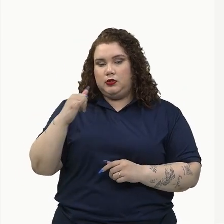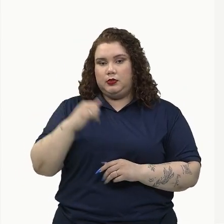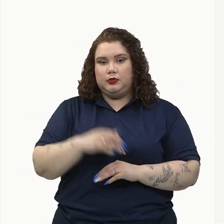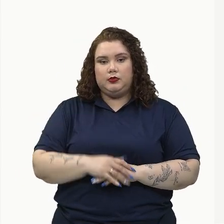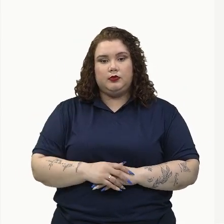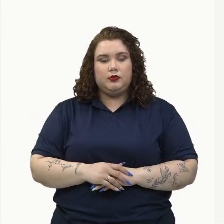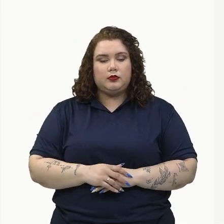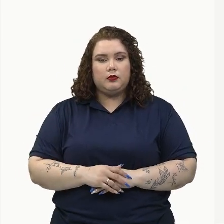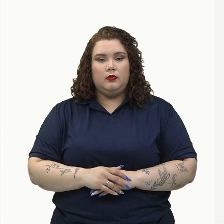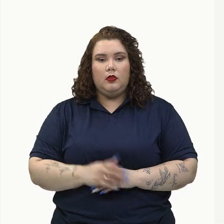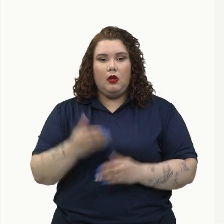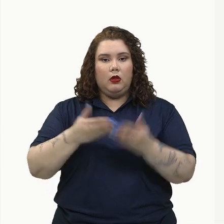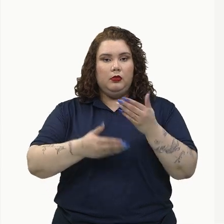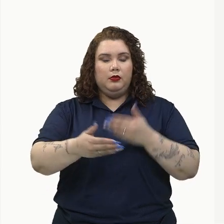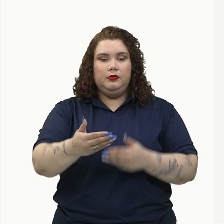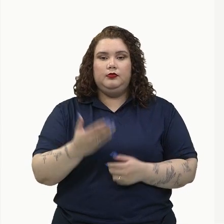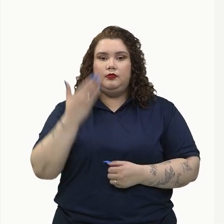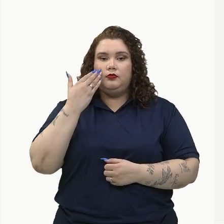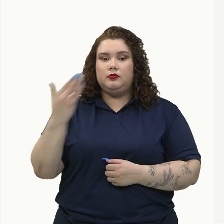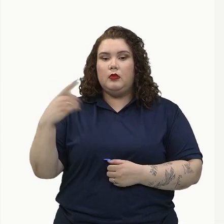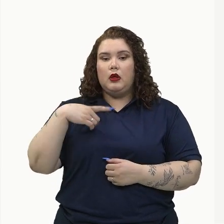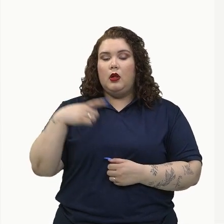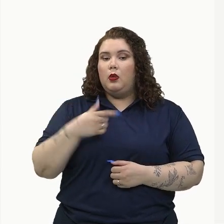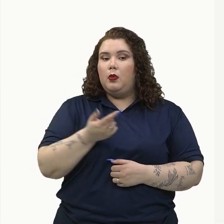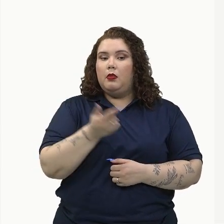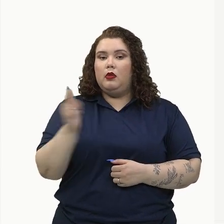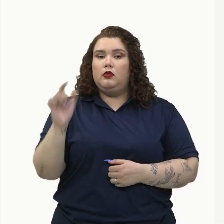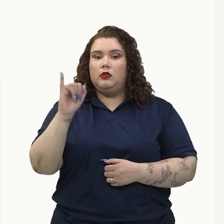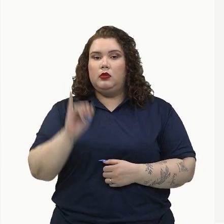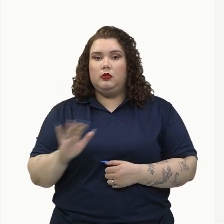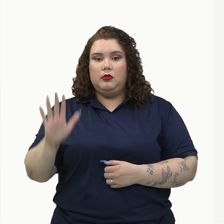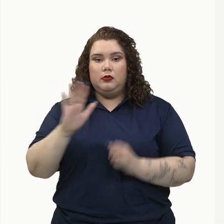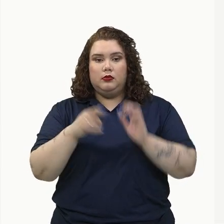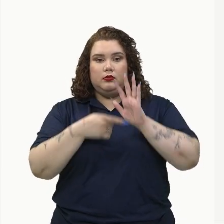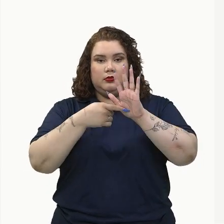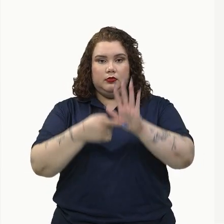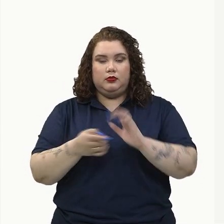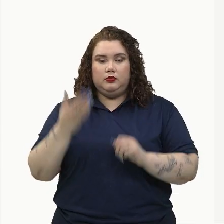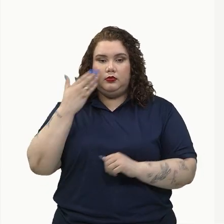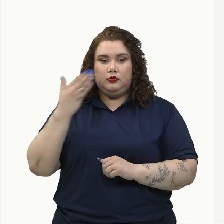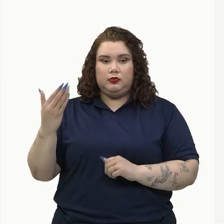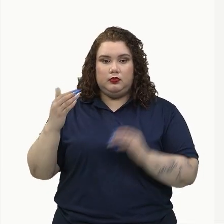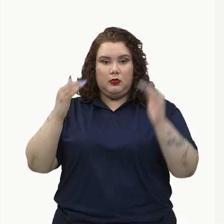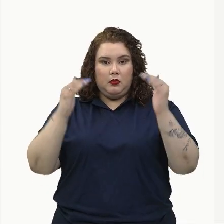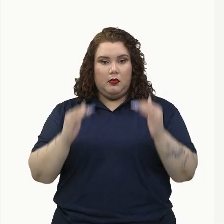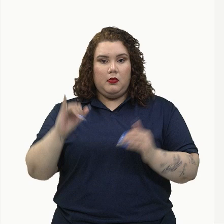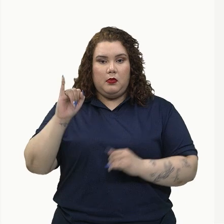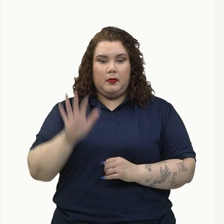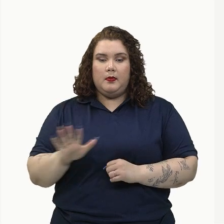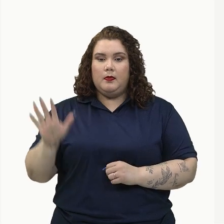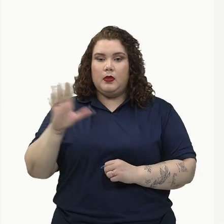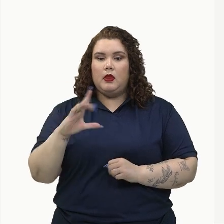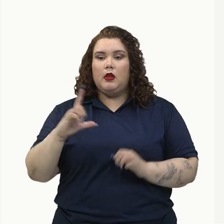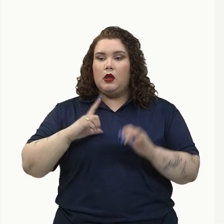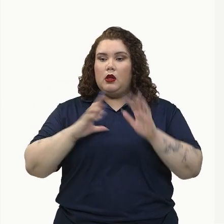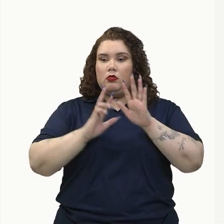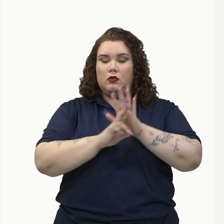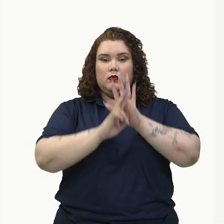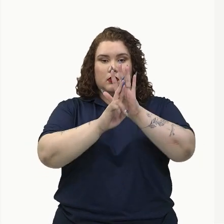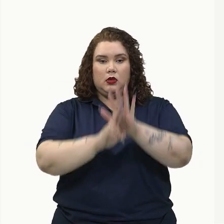Veja, continuando aqui, a gente tem uma outra figura para mostrar para você. Na figura abaixo, estão